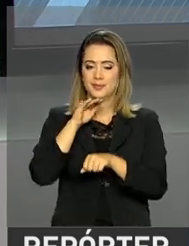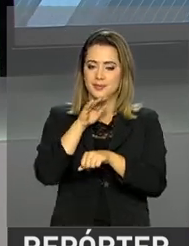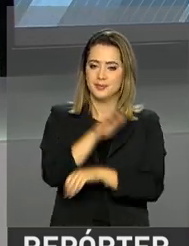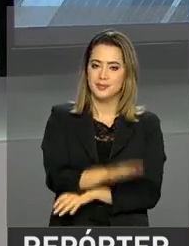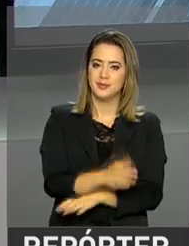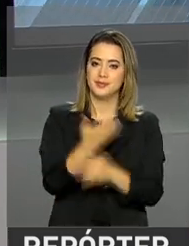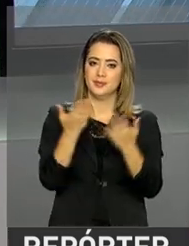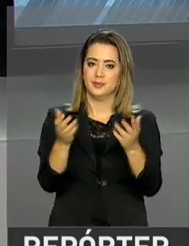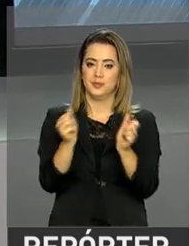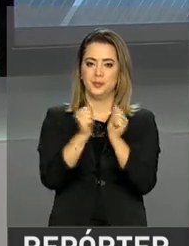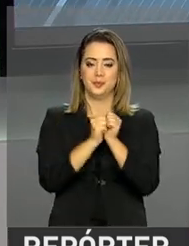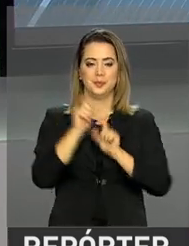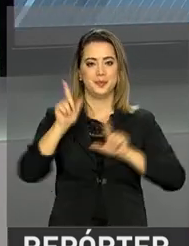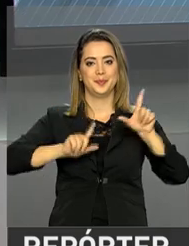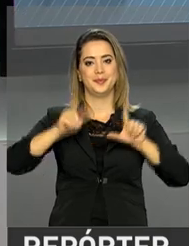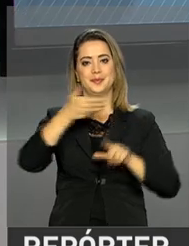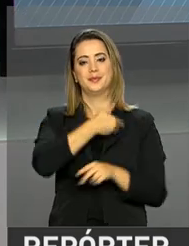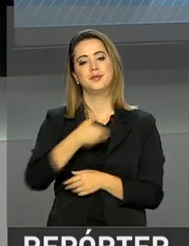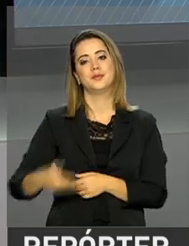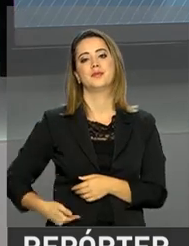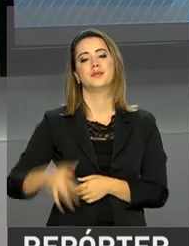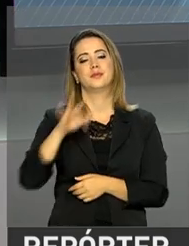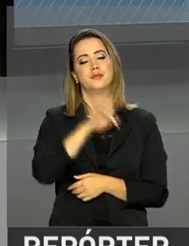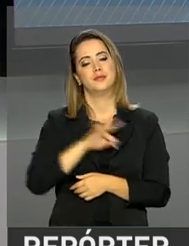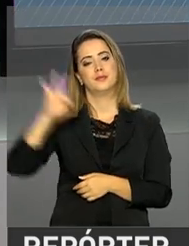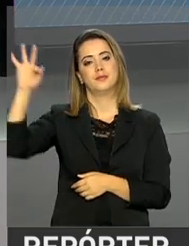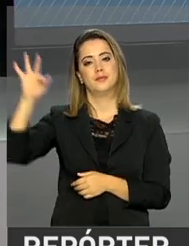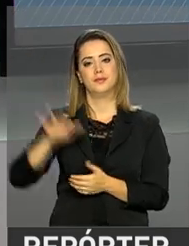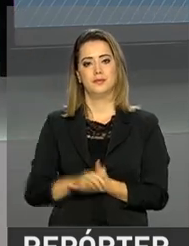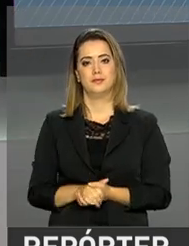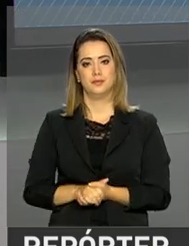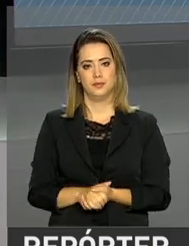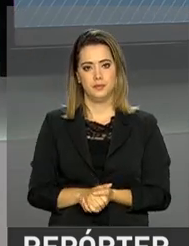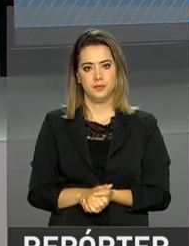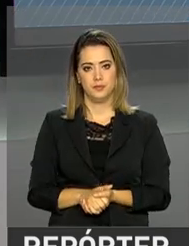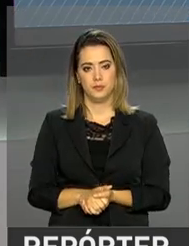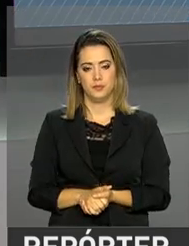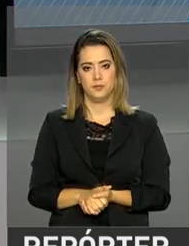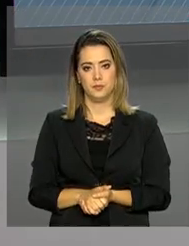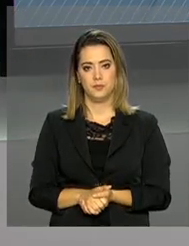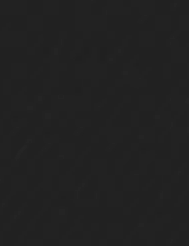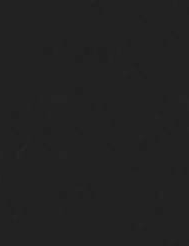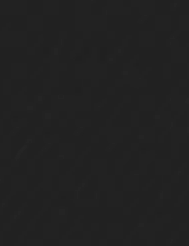uma boa tarde pra você continue com a gente na nbr a tv do governo federal